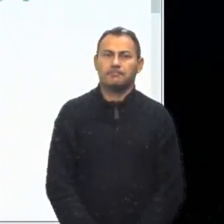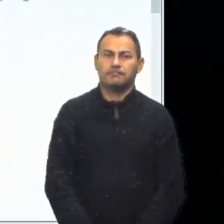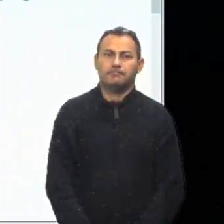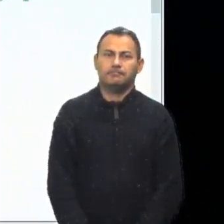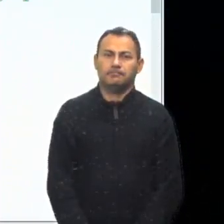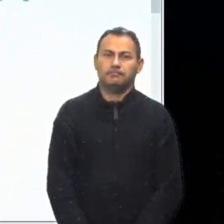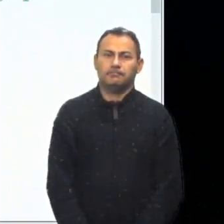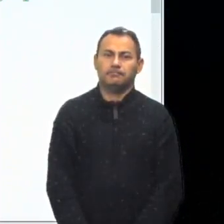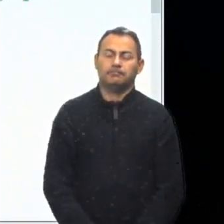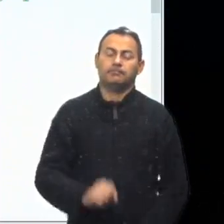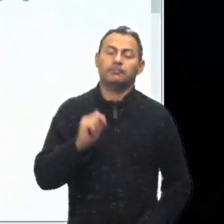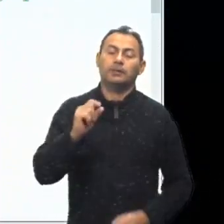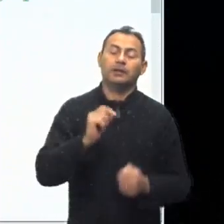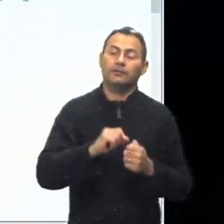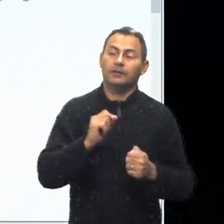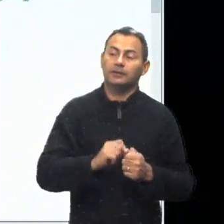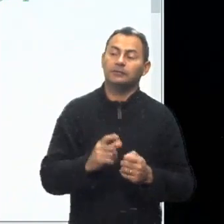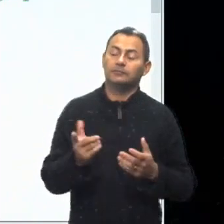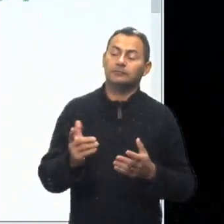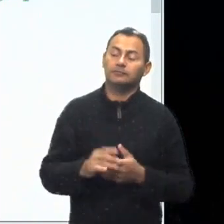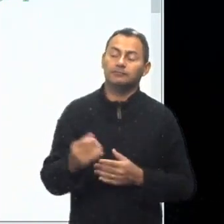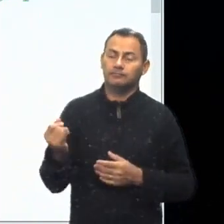Então, o que isso fez?